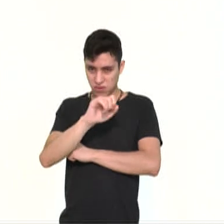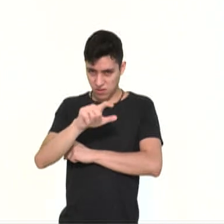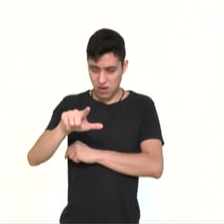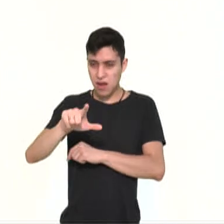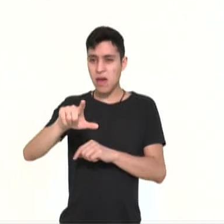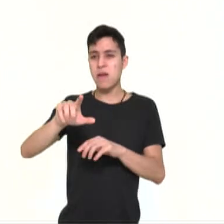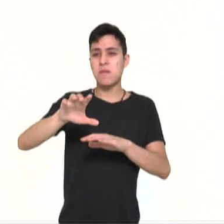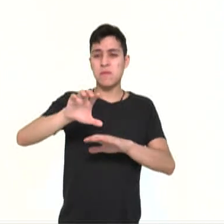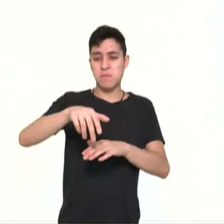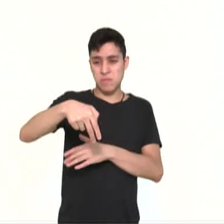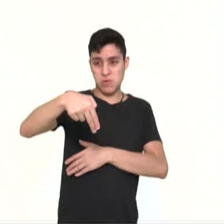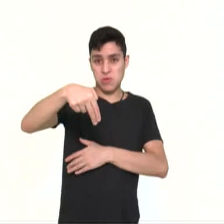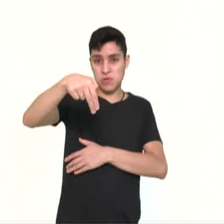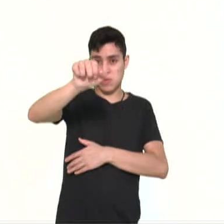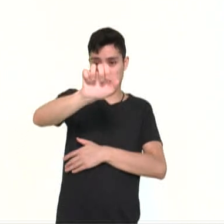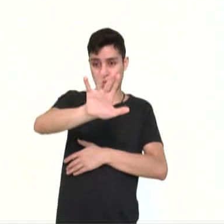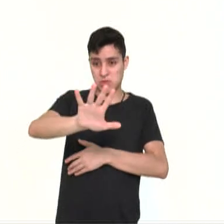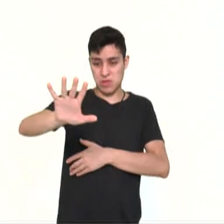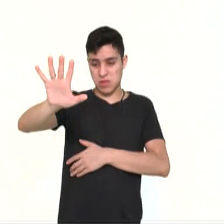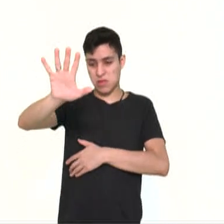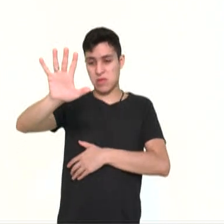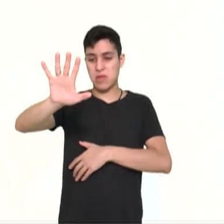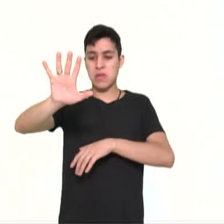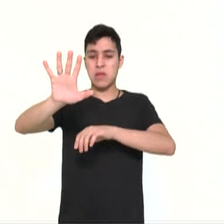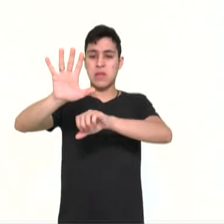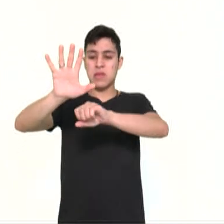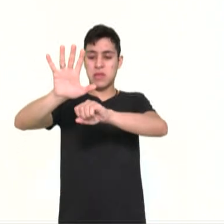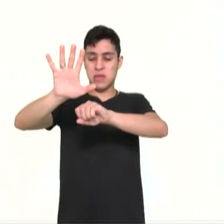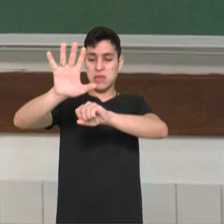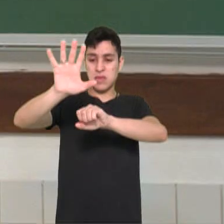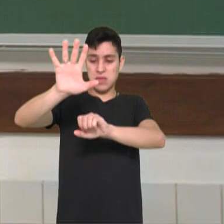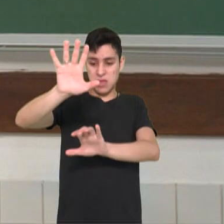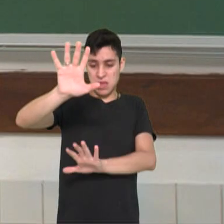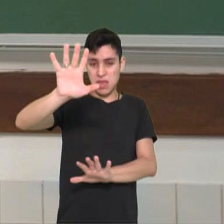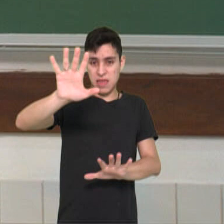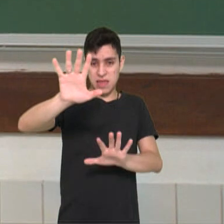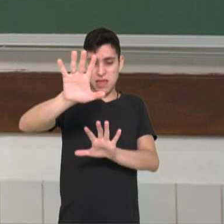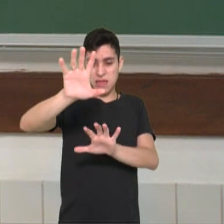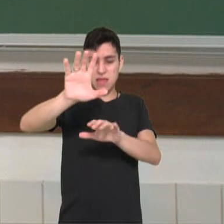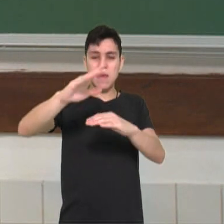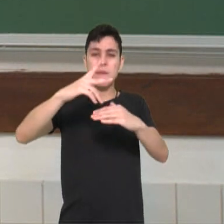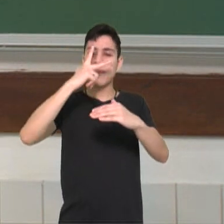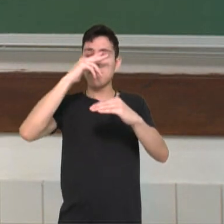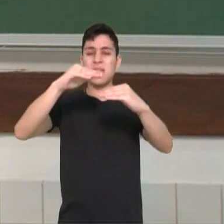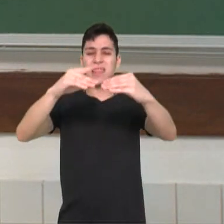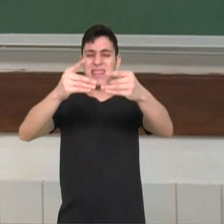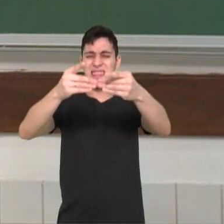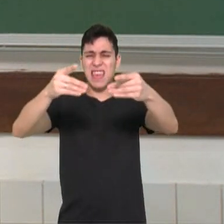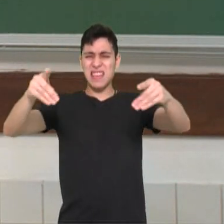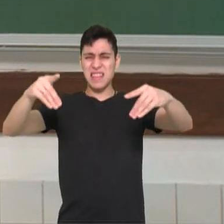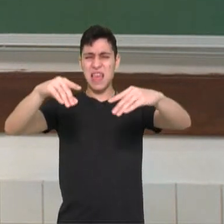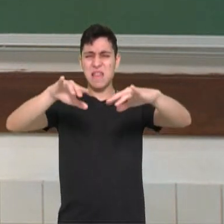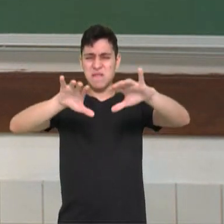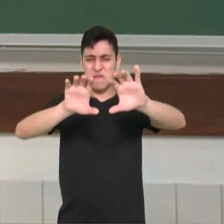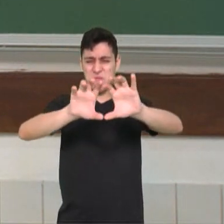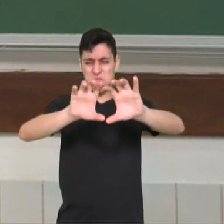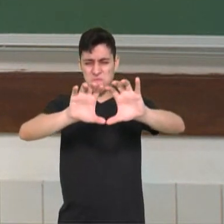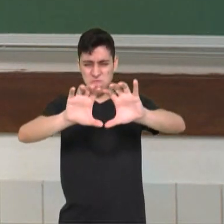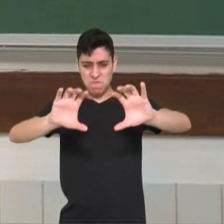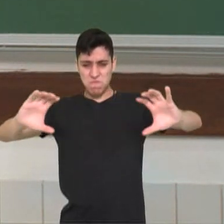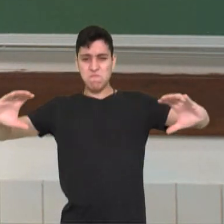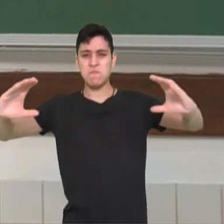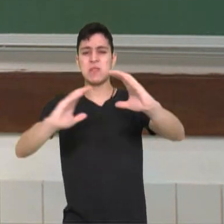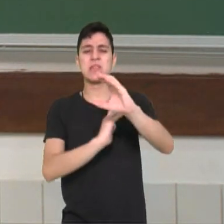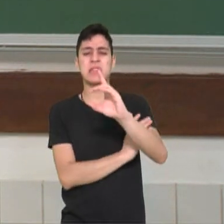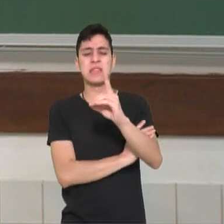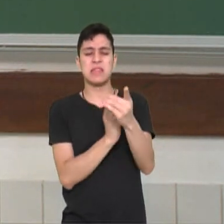do deserto do Saara, e a África subsaariana, que ela está localizada abaixo do deserto do Saara. Já ouviram falar do